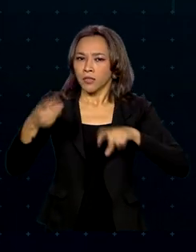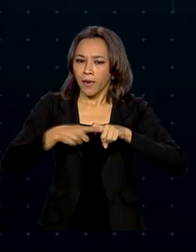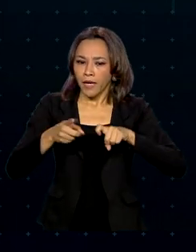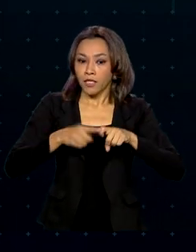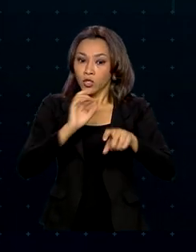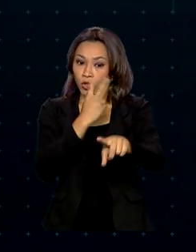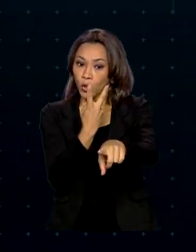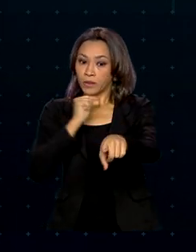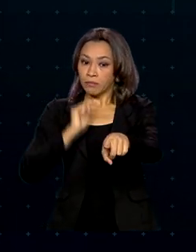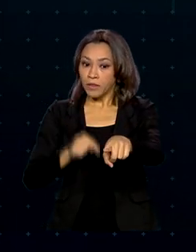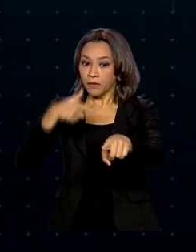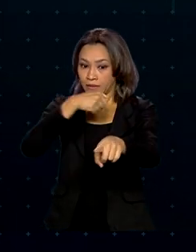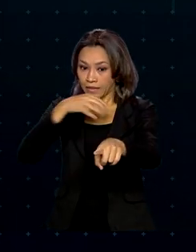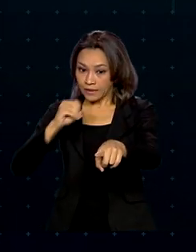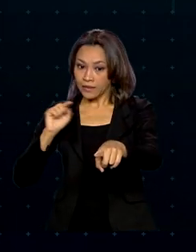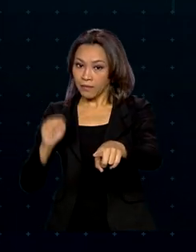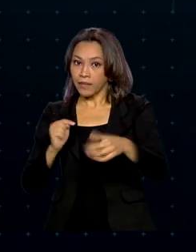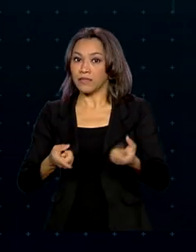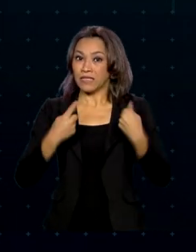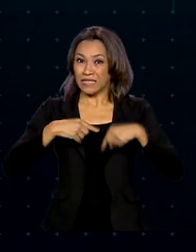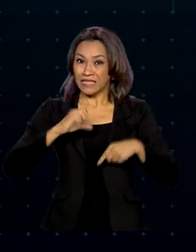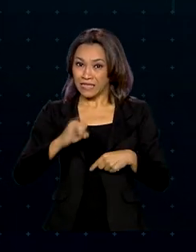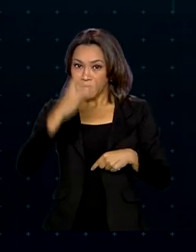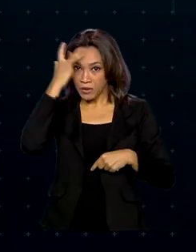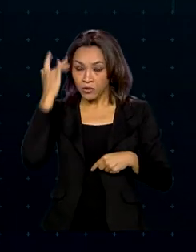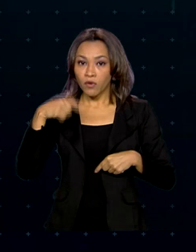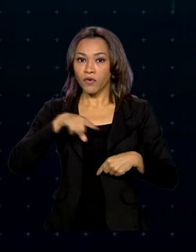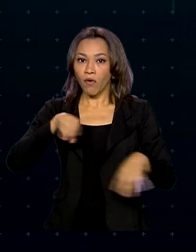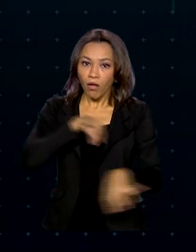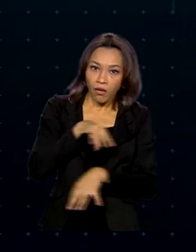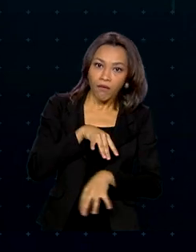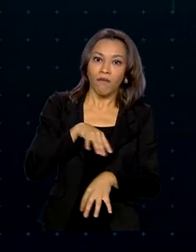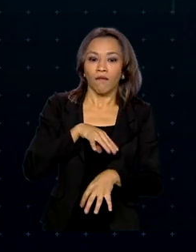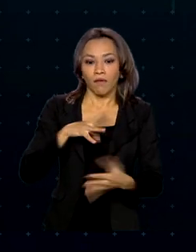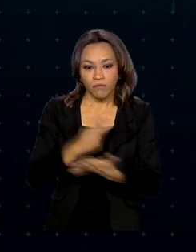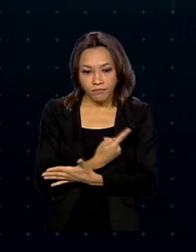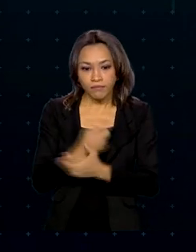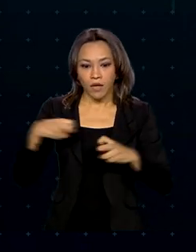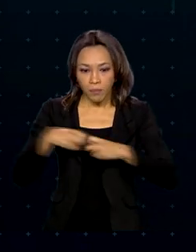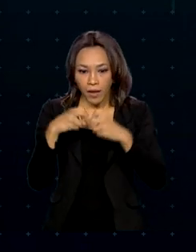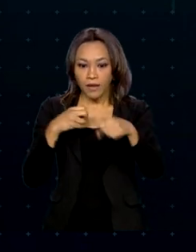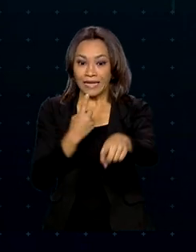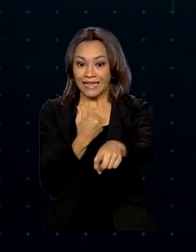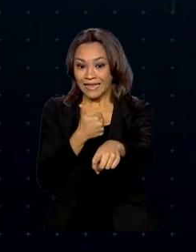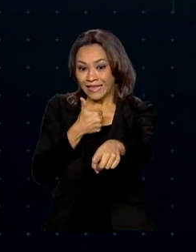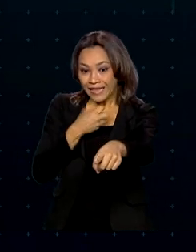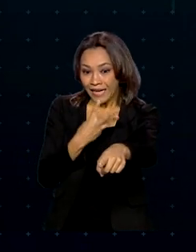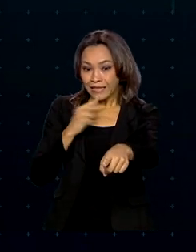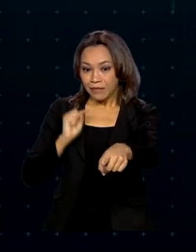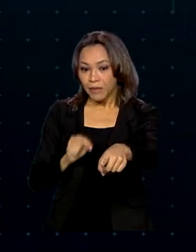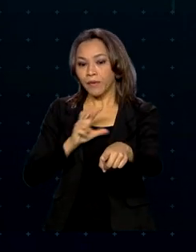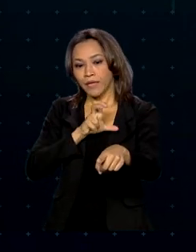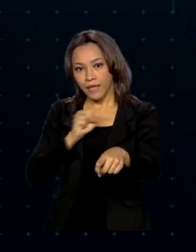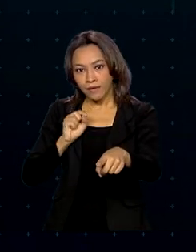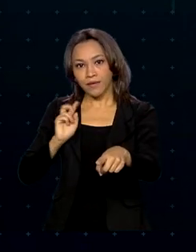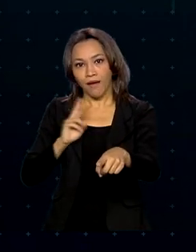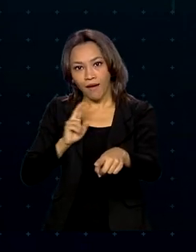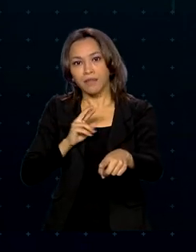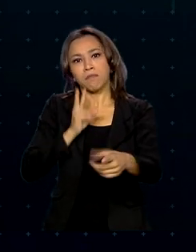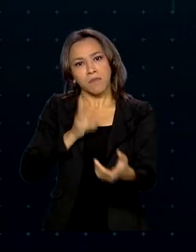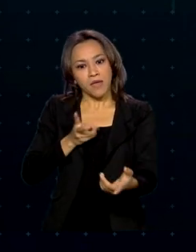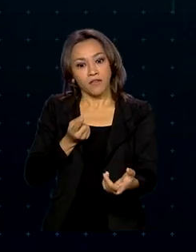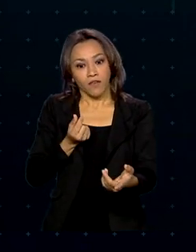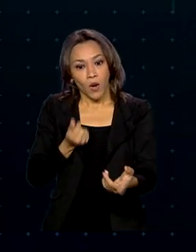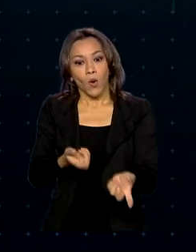700 reais para invalidez permanente chega a 13.500 reais esse